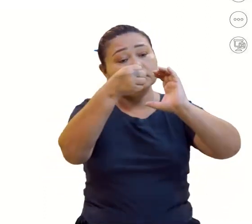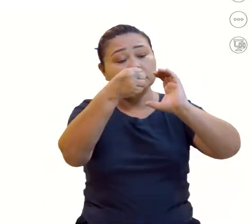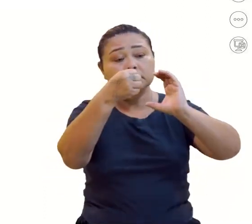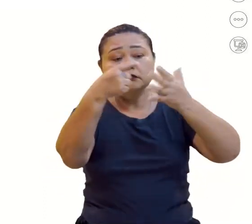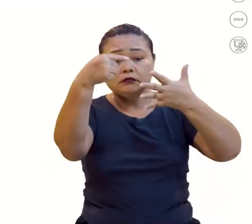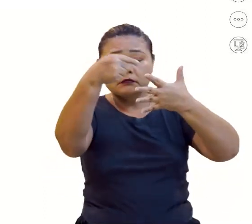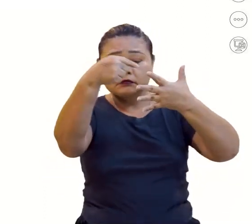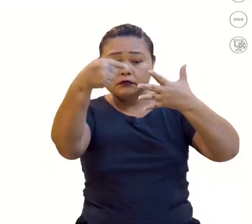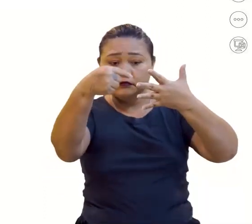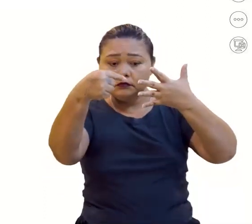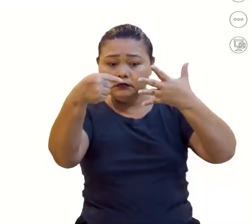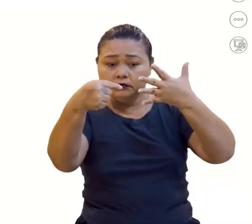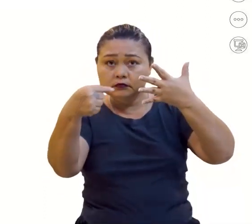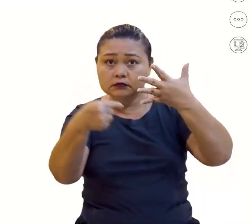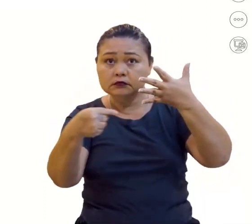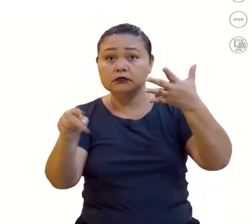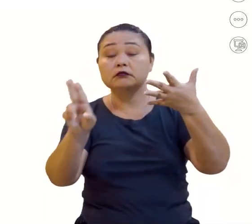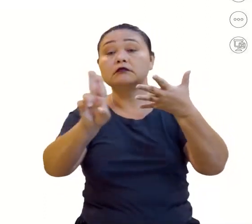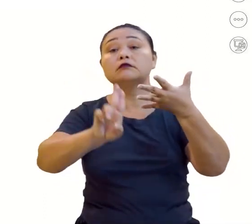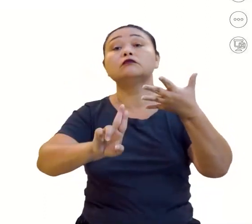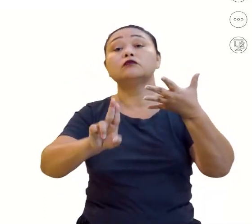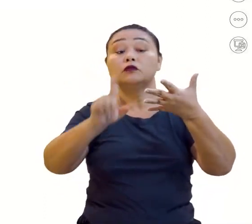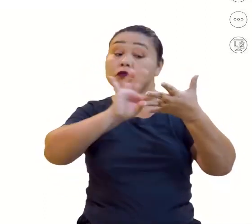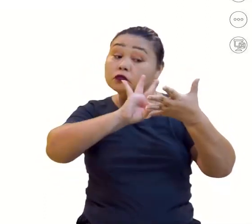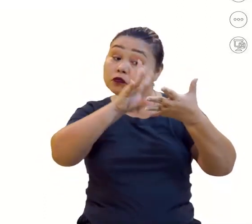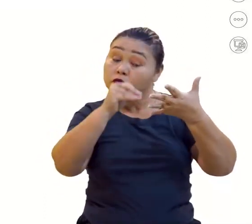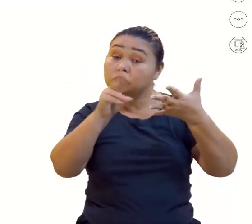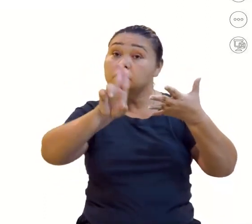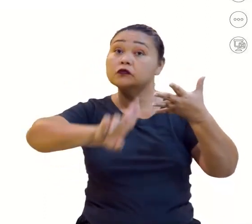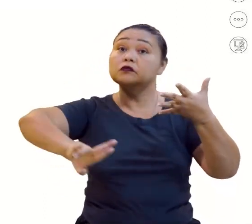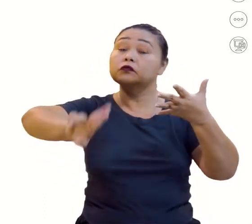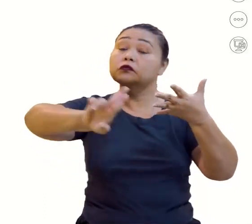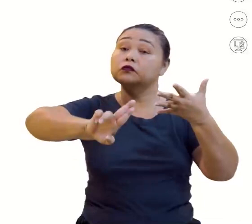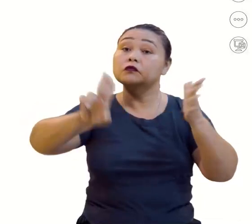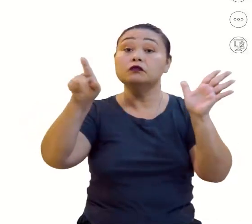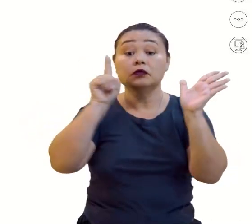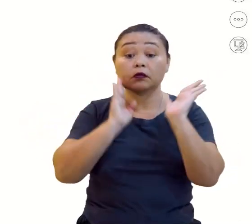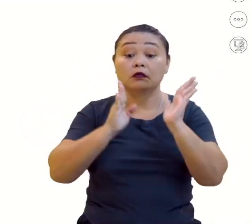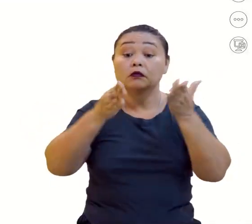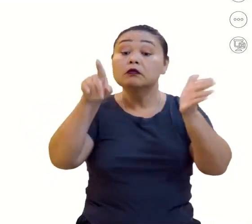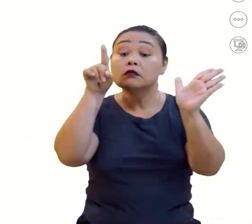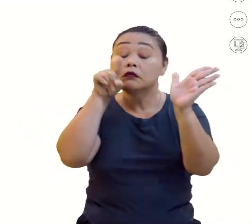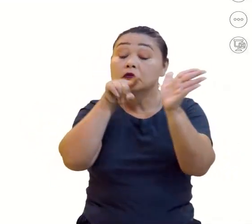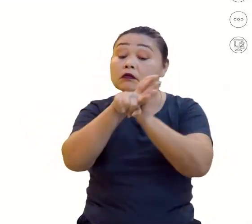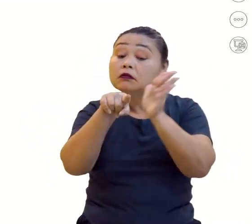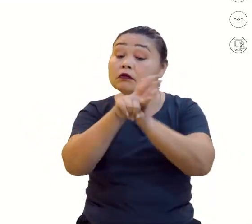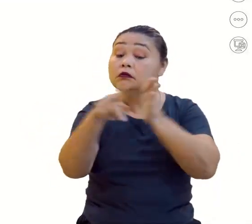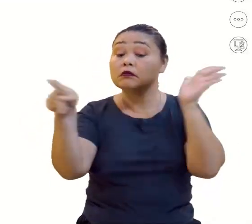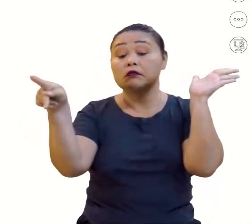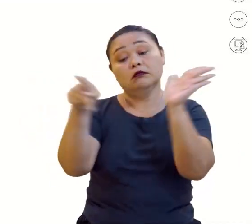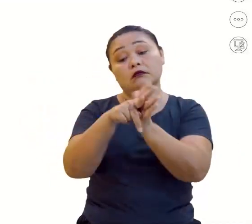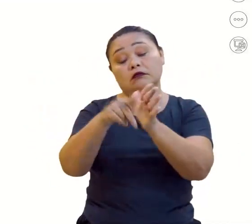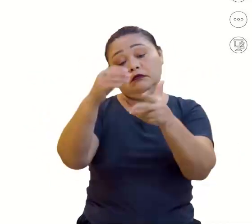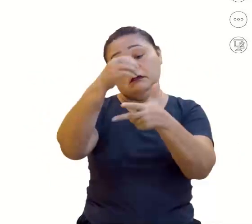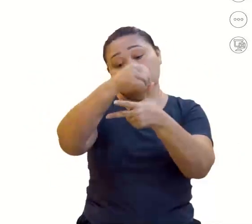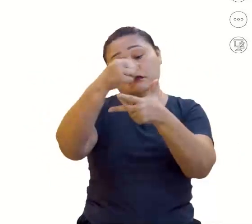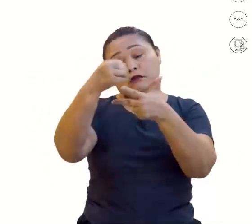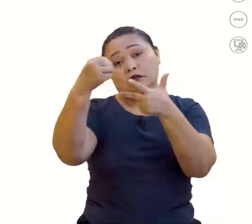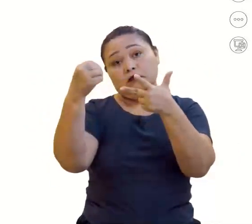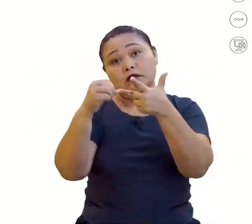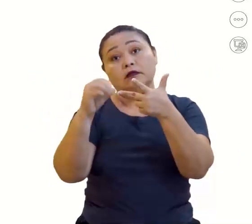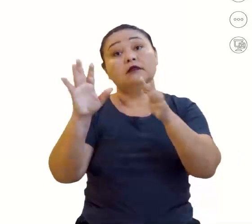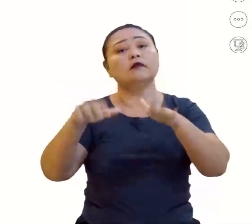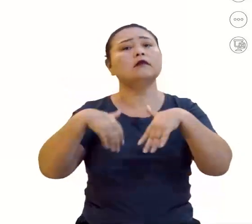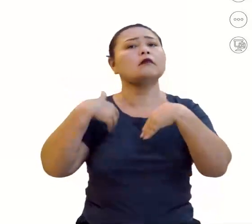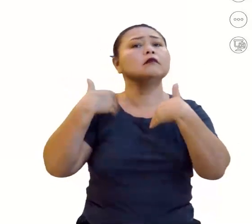Tudo isso aplicadas em questões do Exame Nacional do Ensino Médio. E claro que vamos àquela visitinha